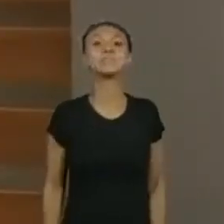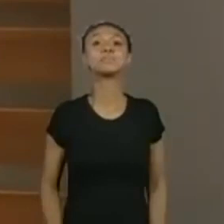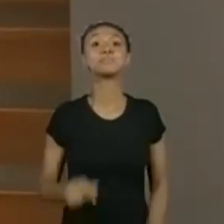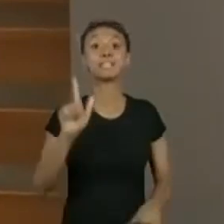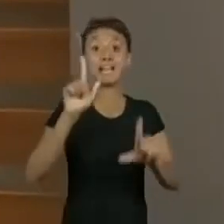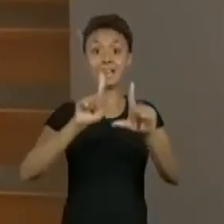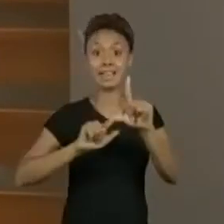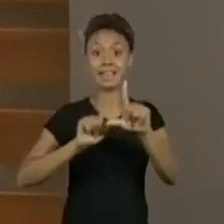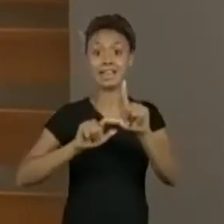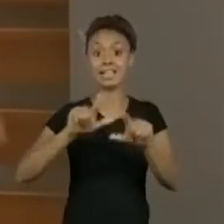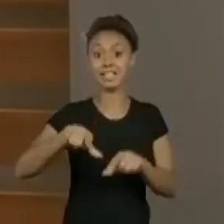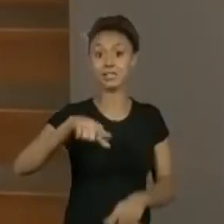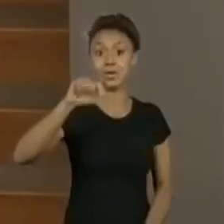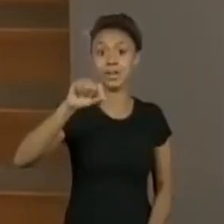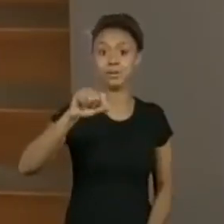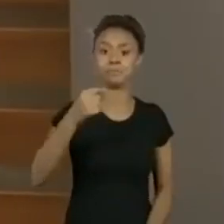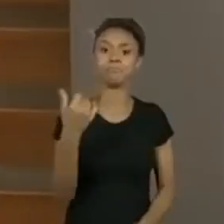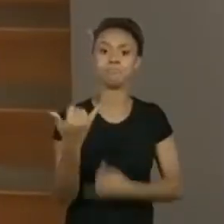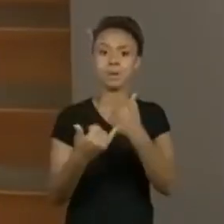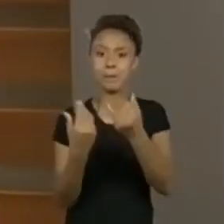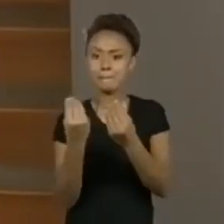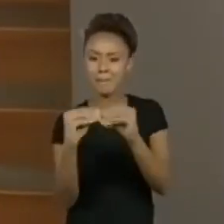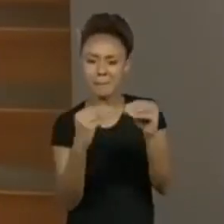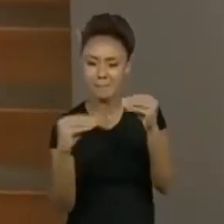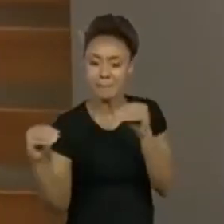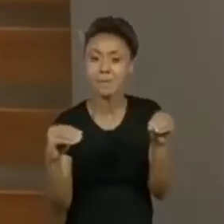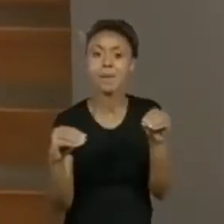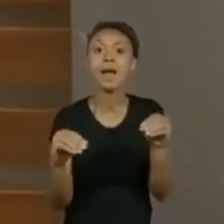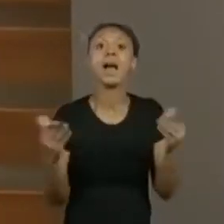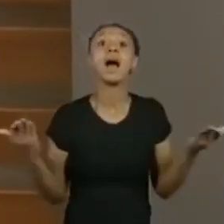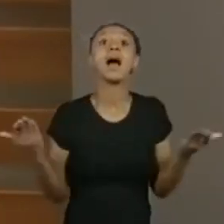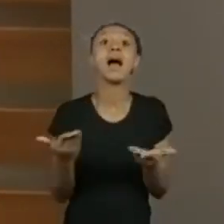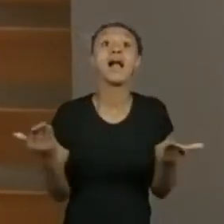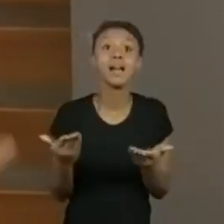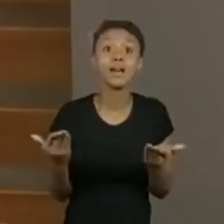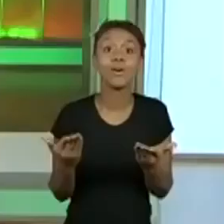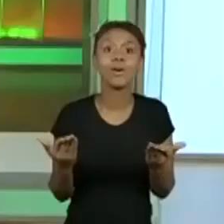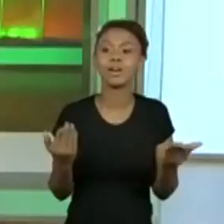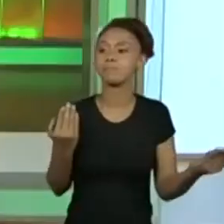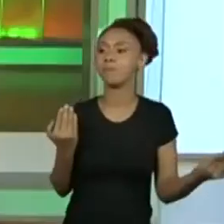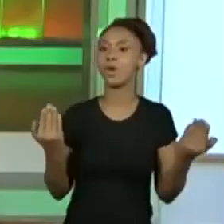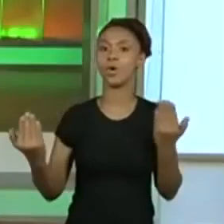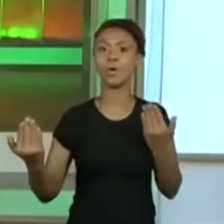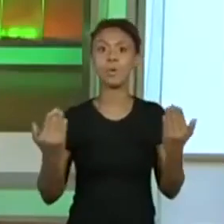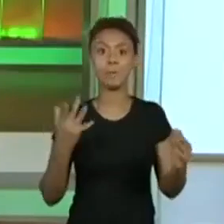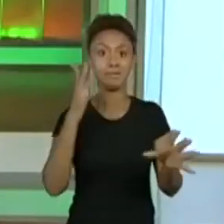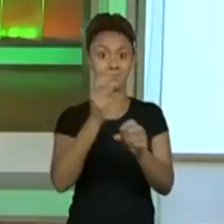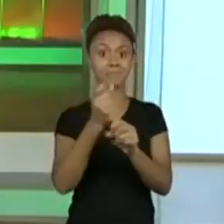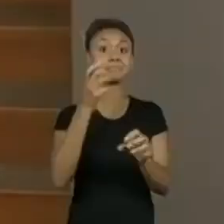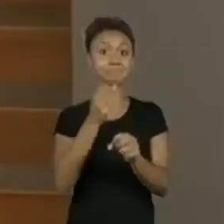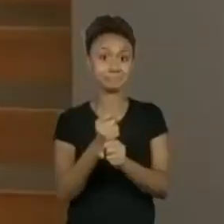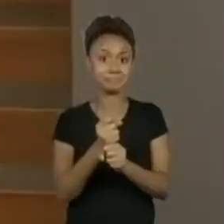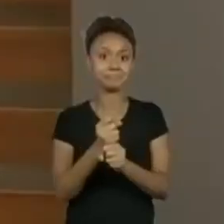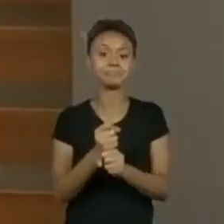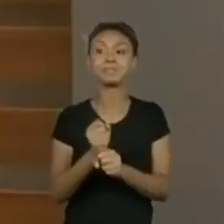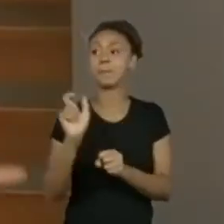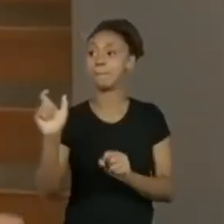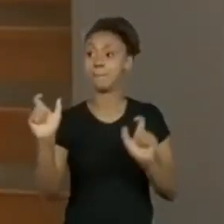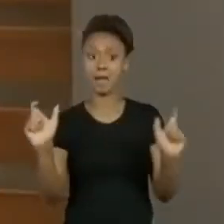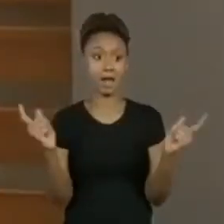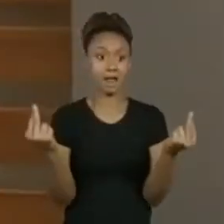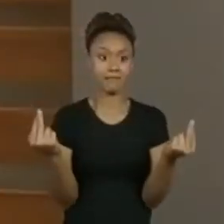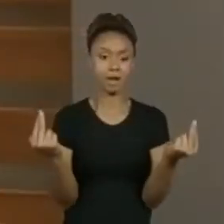letra, jogamos, escrevemos lá. Agora o que a gente faz? Contar os pontos. Sim. Palavras